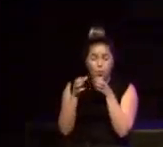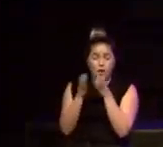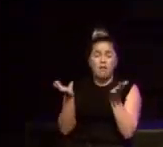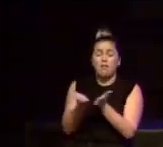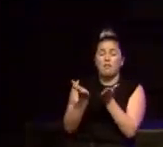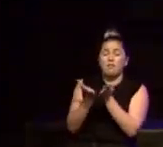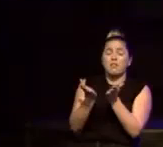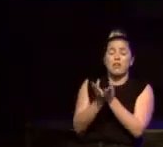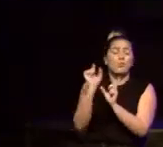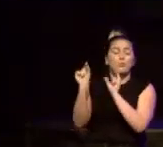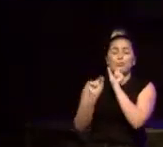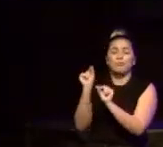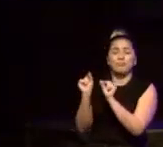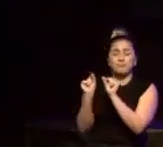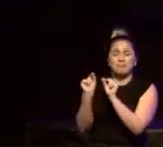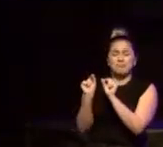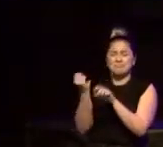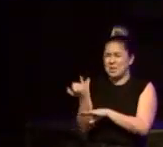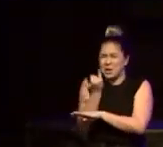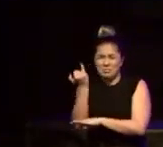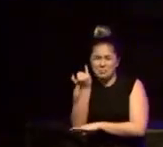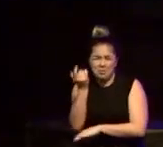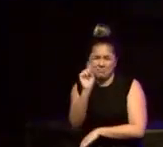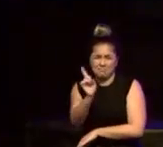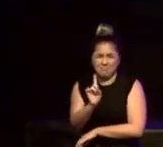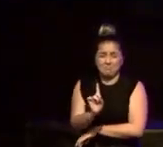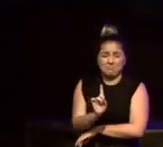algo não essencial.